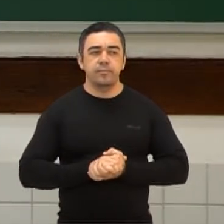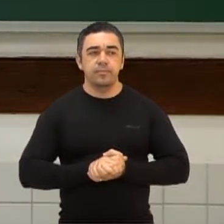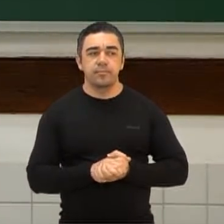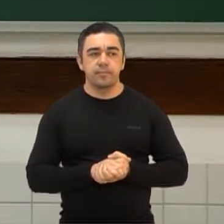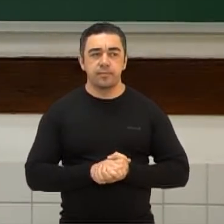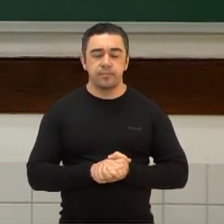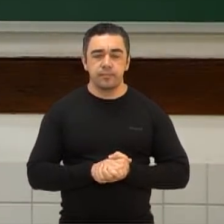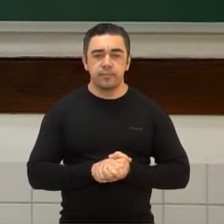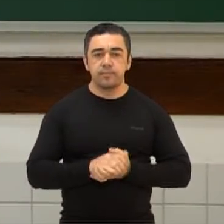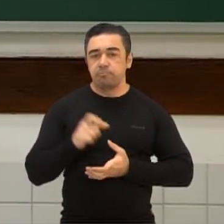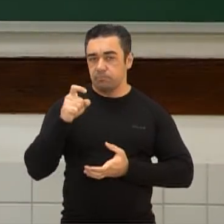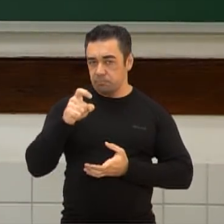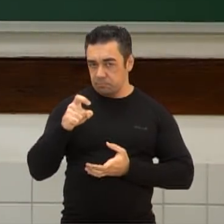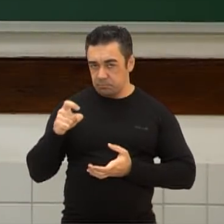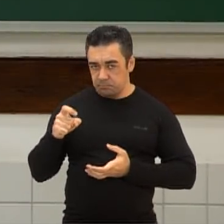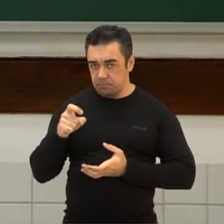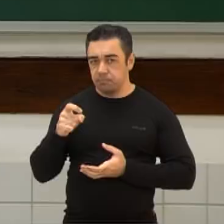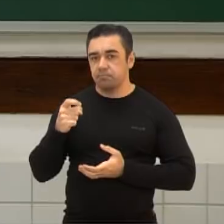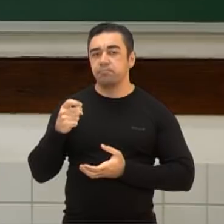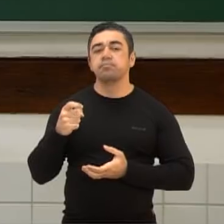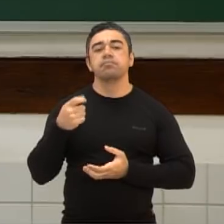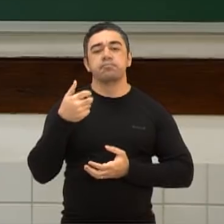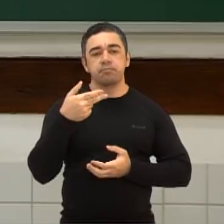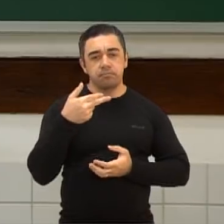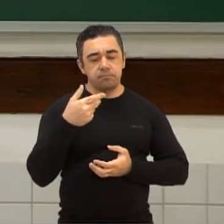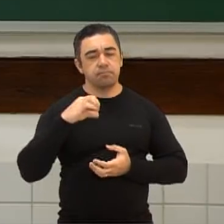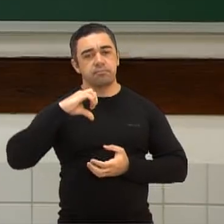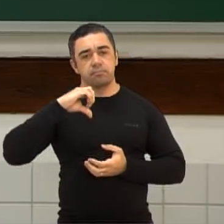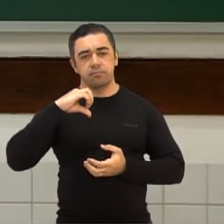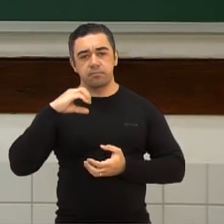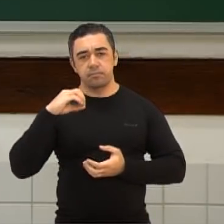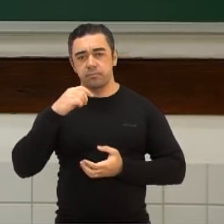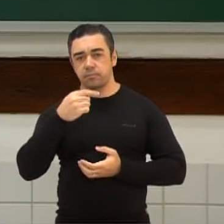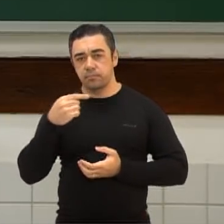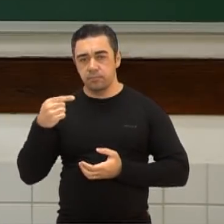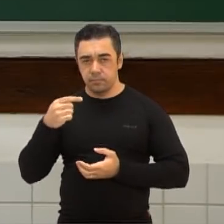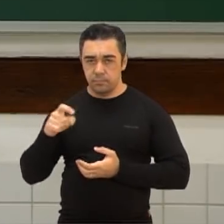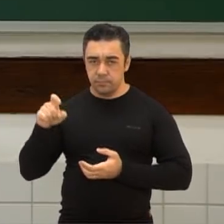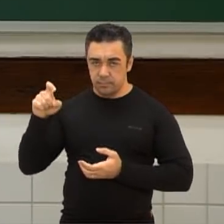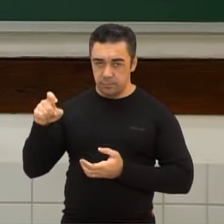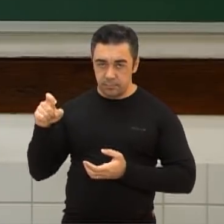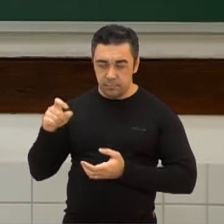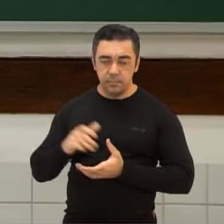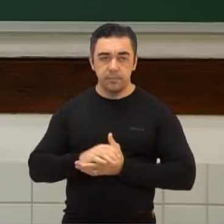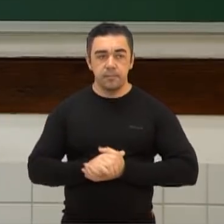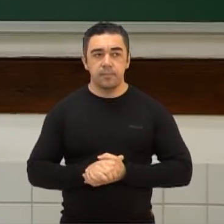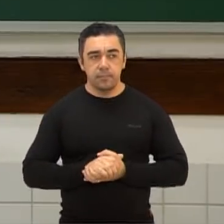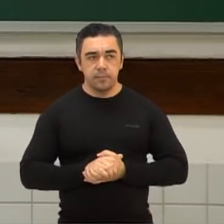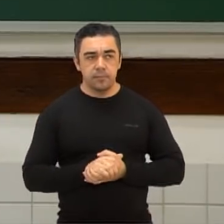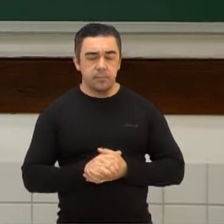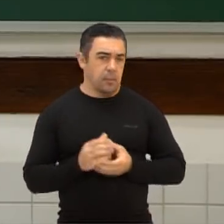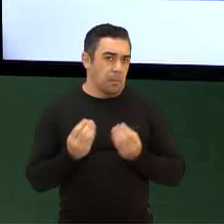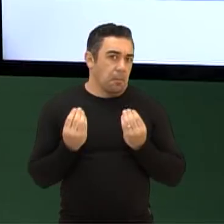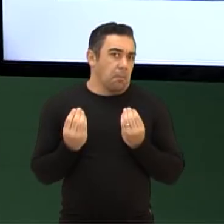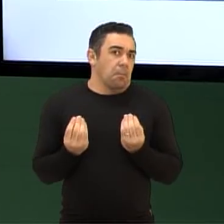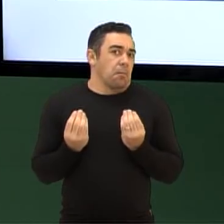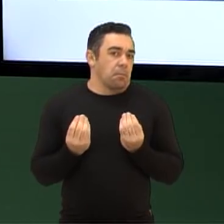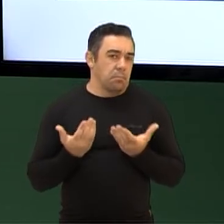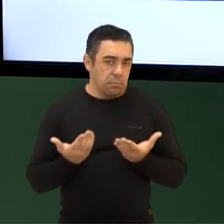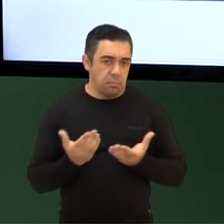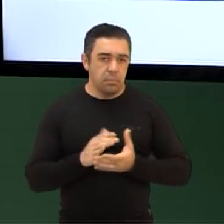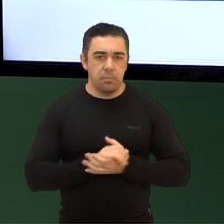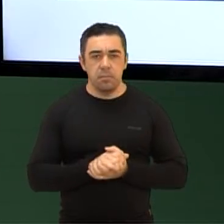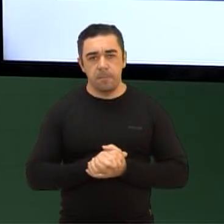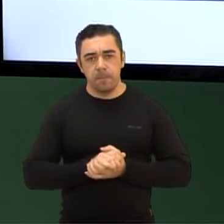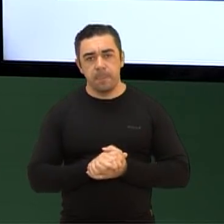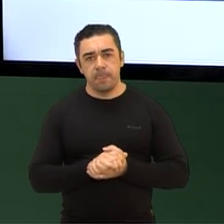que x é igual a 90 menos x. Como que nós fazemos para resolver isso